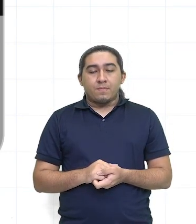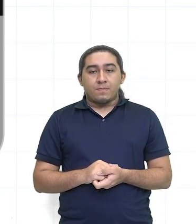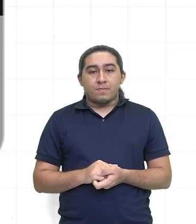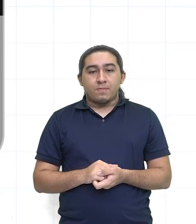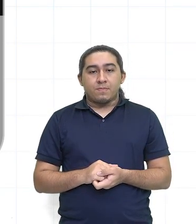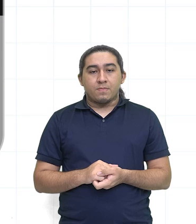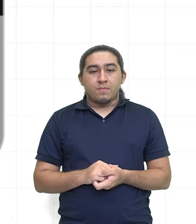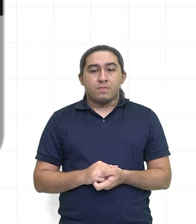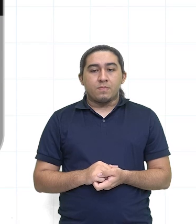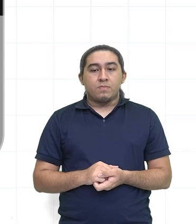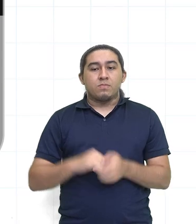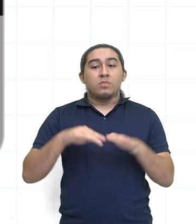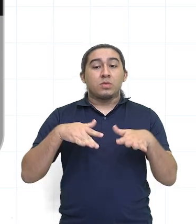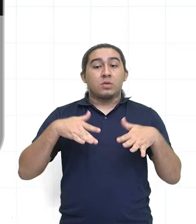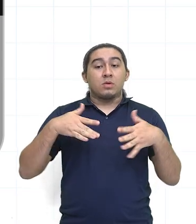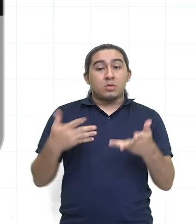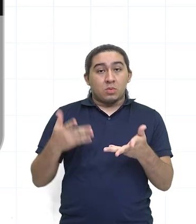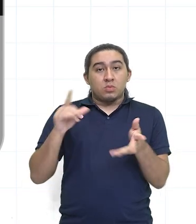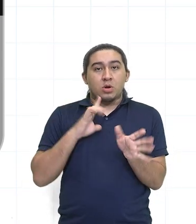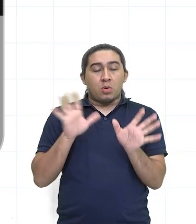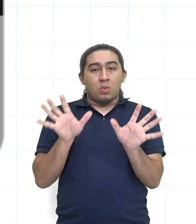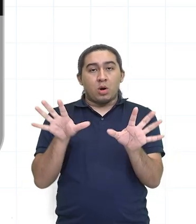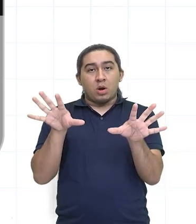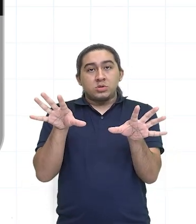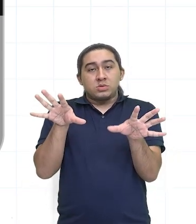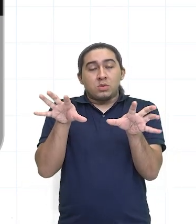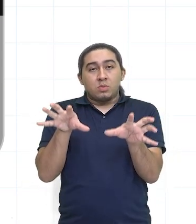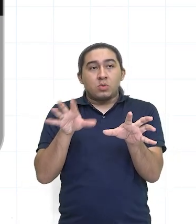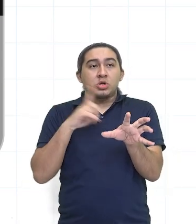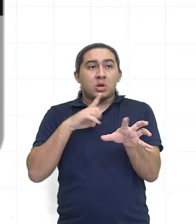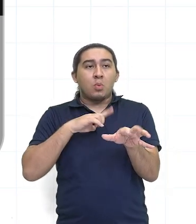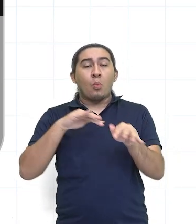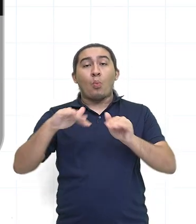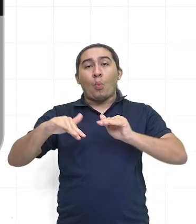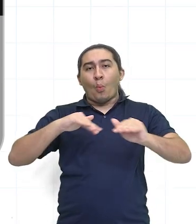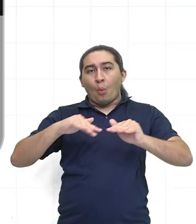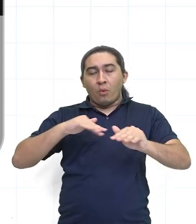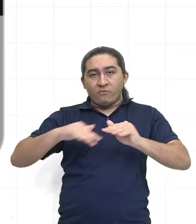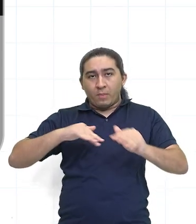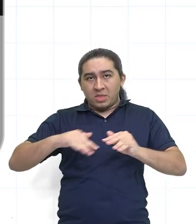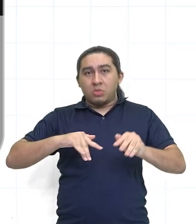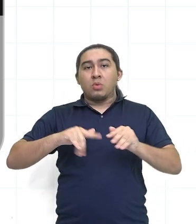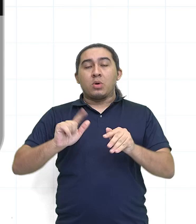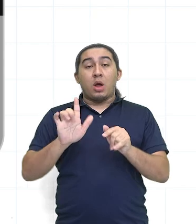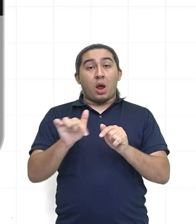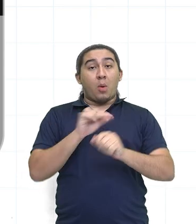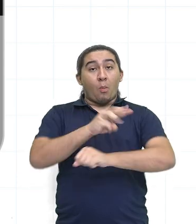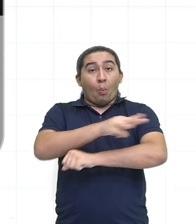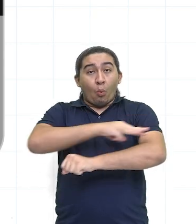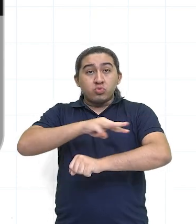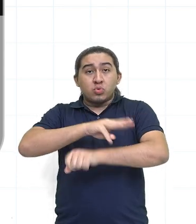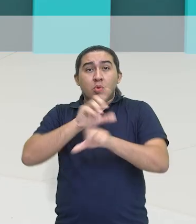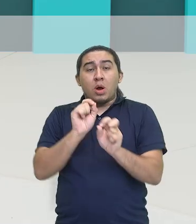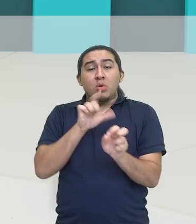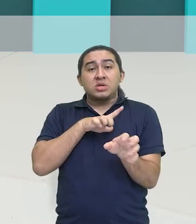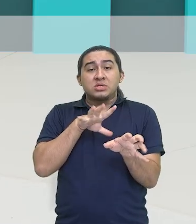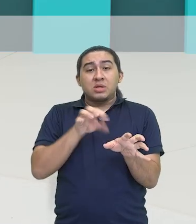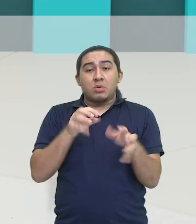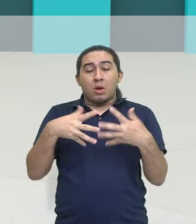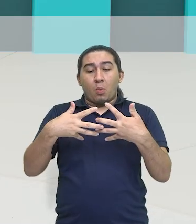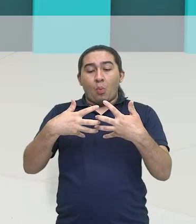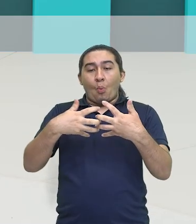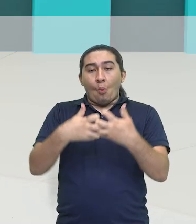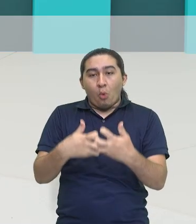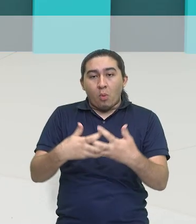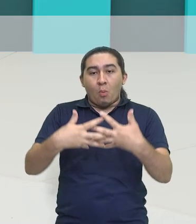quando o músculo dos glúteos contrai, eles estão realizando movimento de quê? De